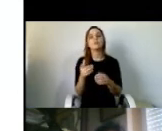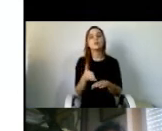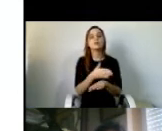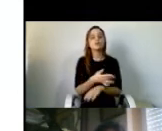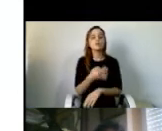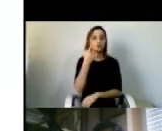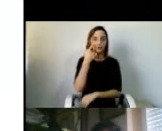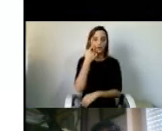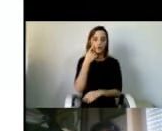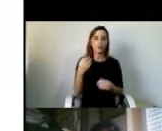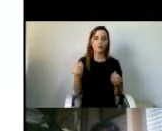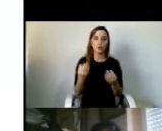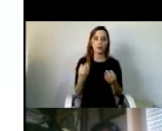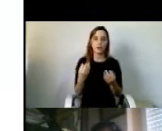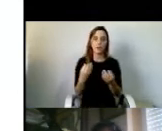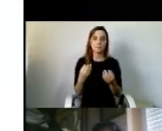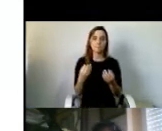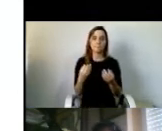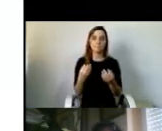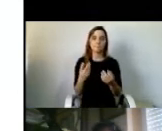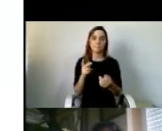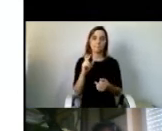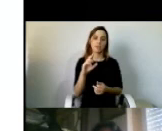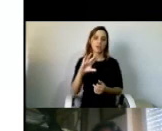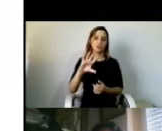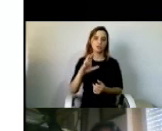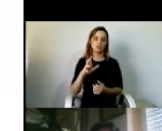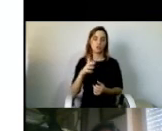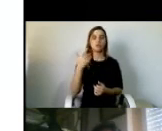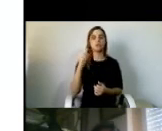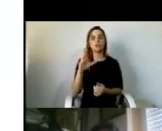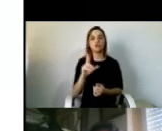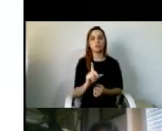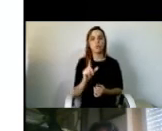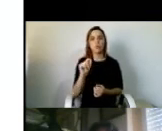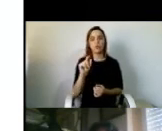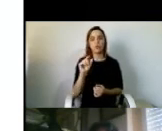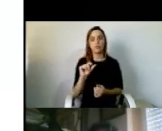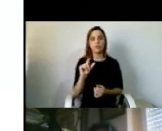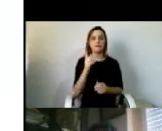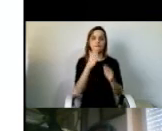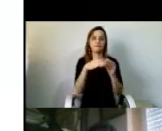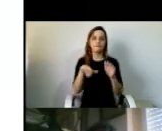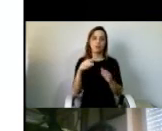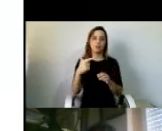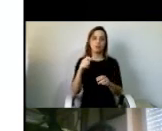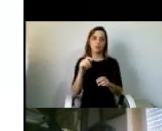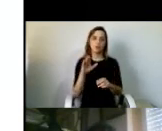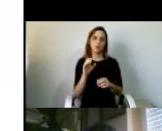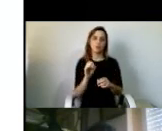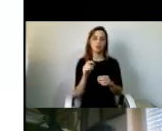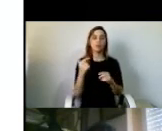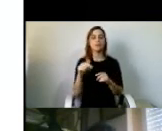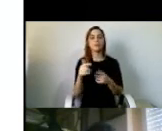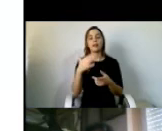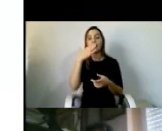apresentação anterior, da região de Lisboa e Vale do Tejo. E uma distribuição etária que